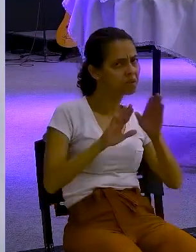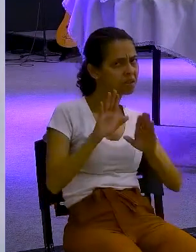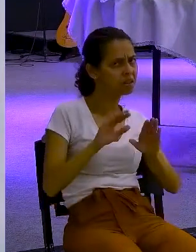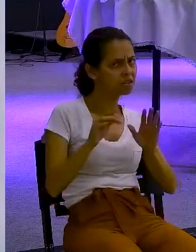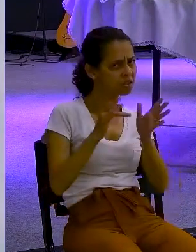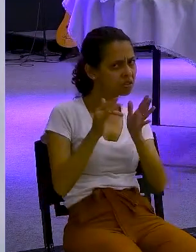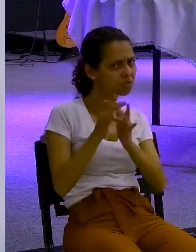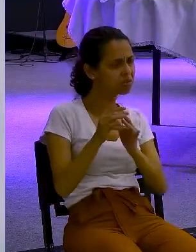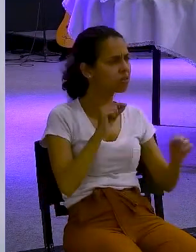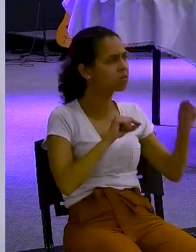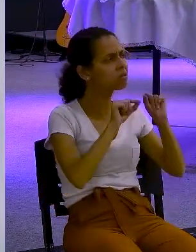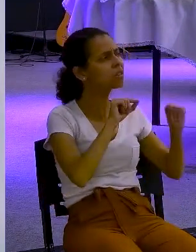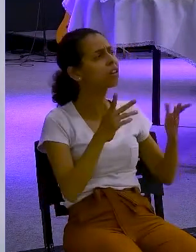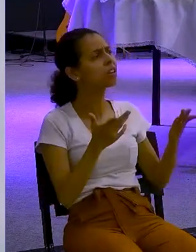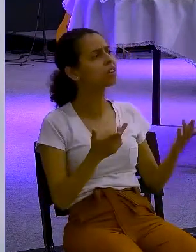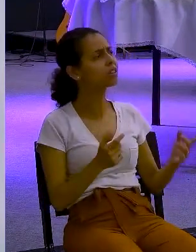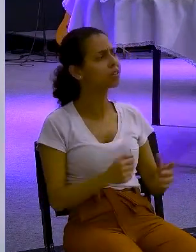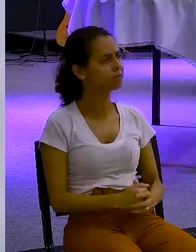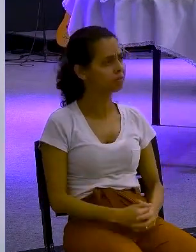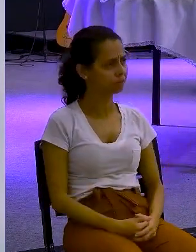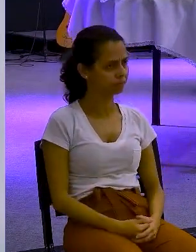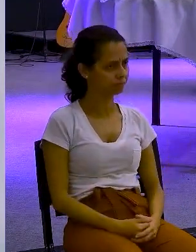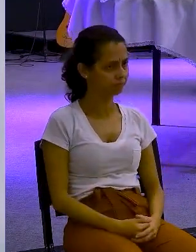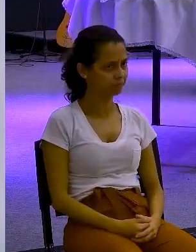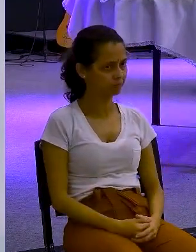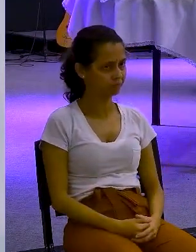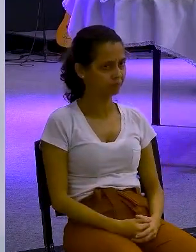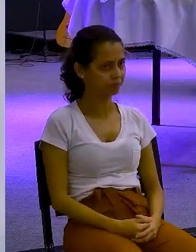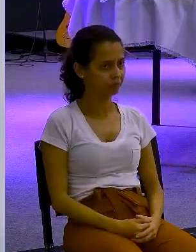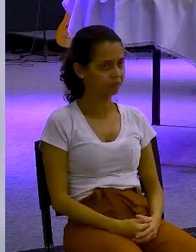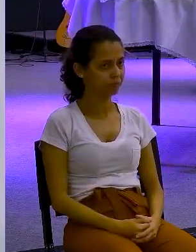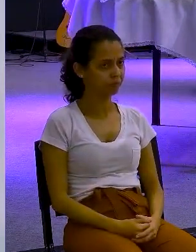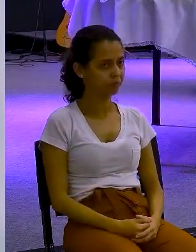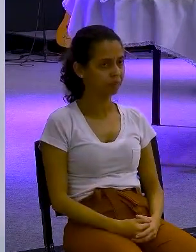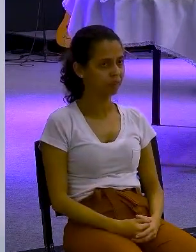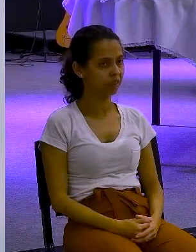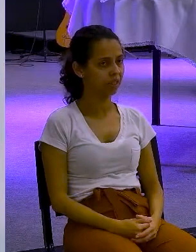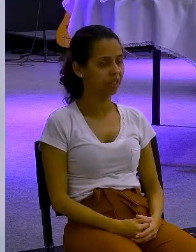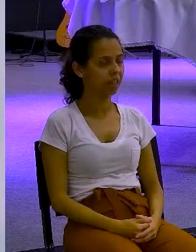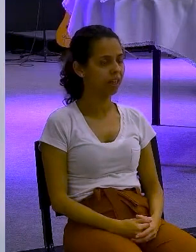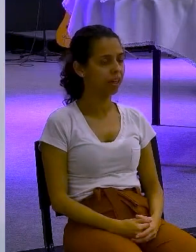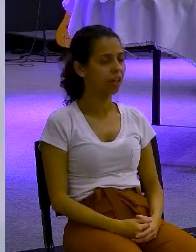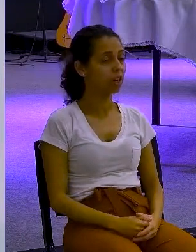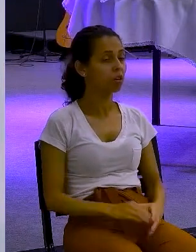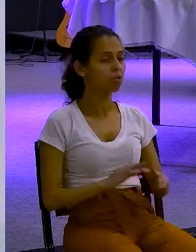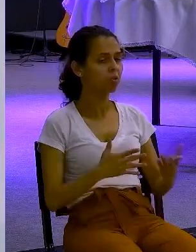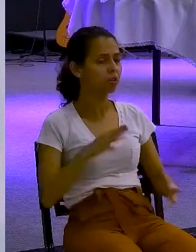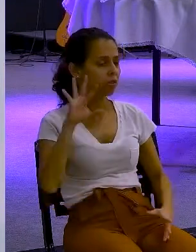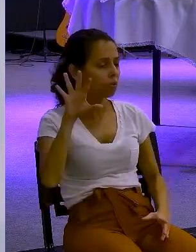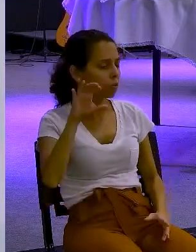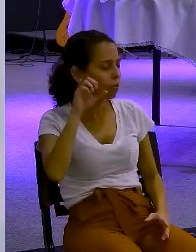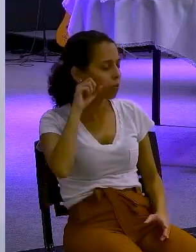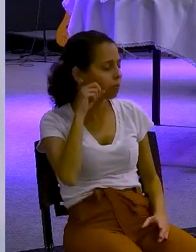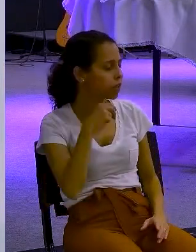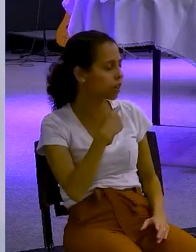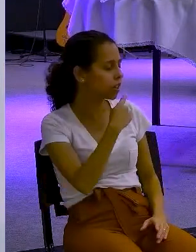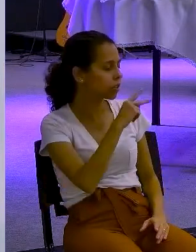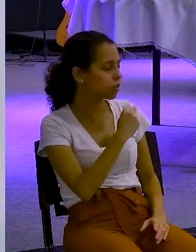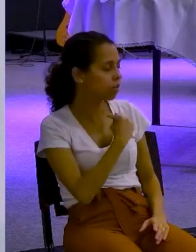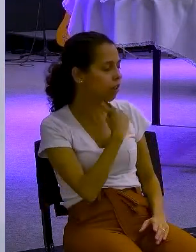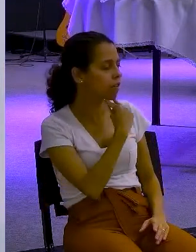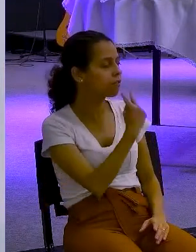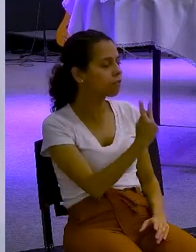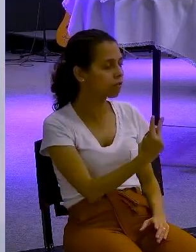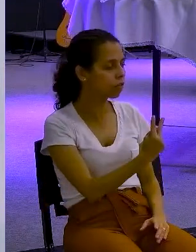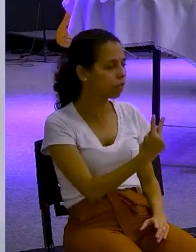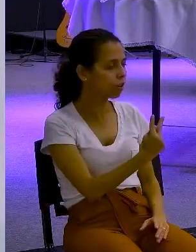E ela segue falando: pois logo que me chegou aos ouvidos a voz da tua saudação, a criança estremeceu de